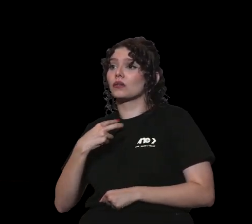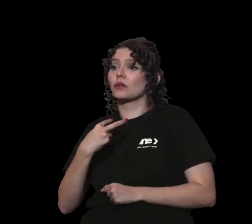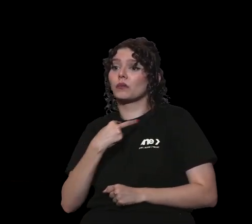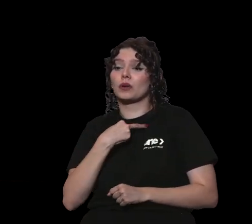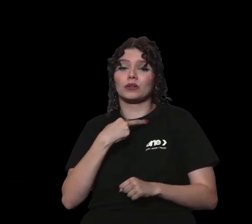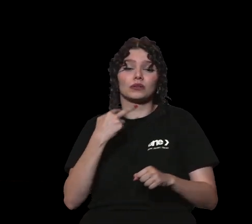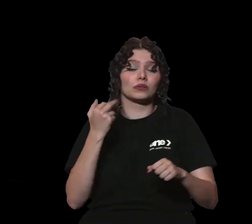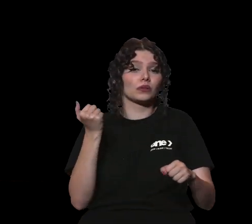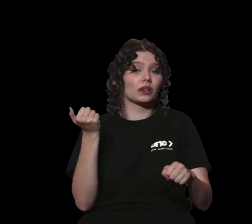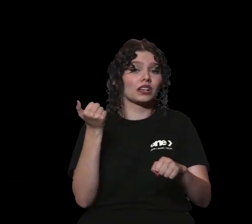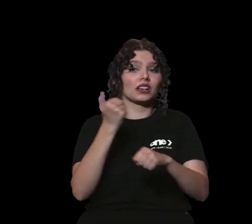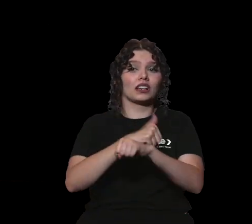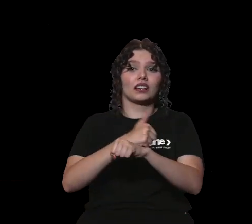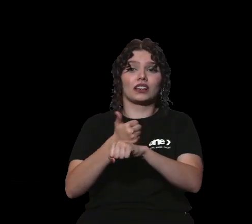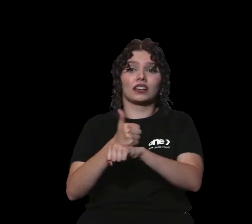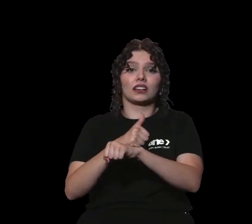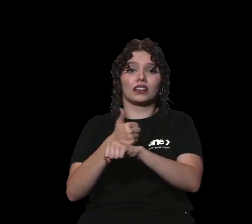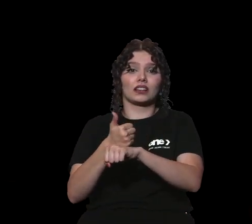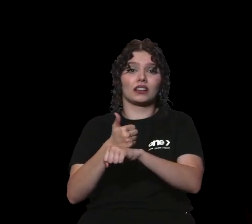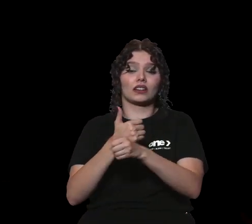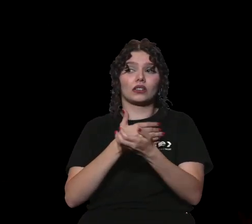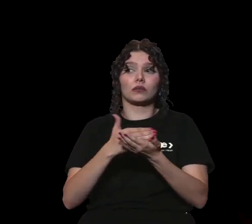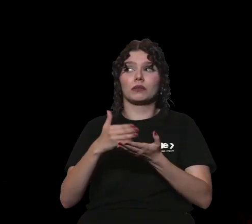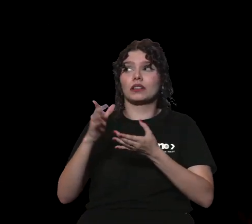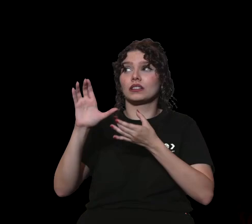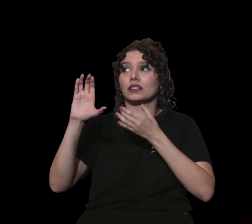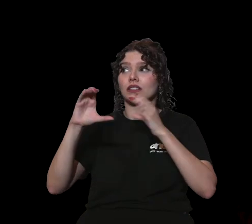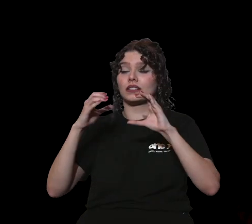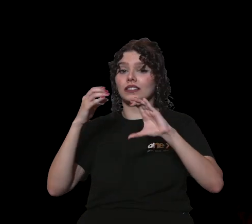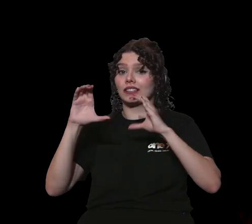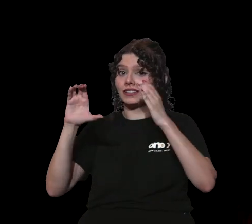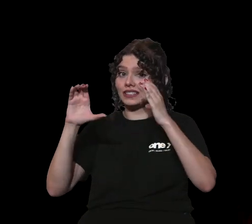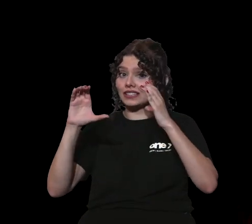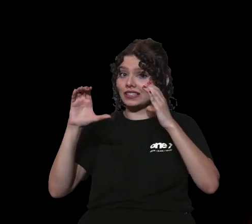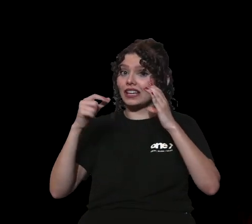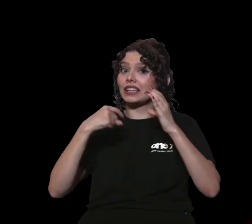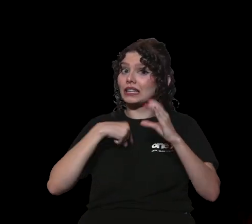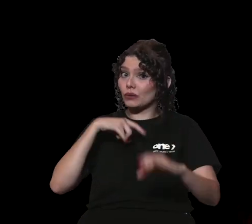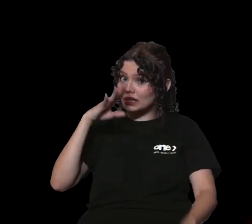controlar. Aquele menino começa a cantar aquilo e eu entendi.